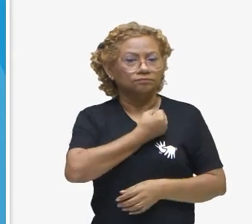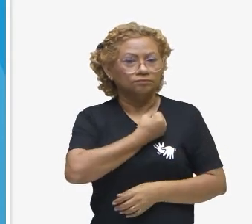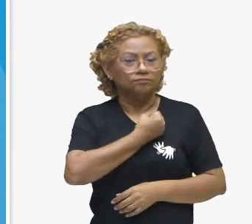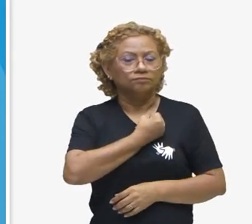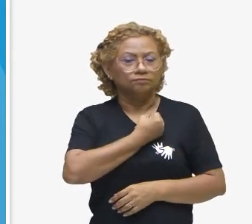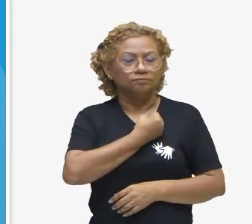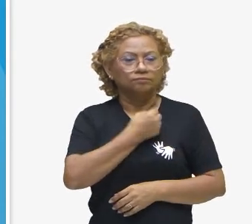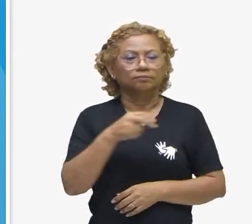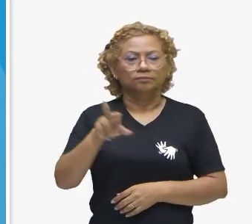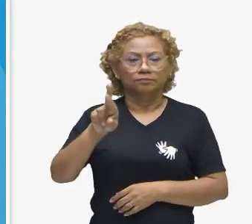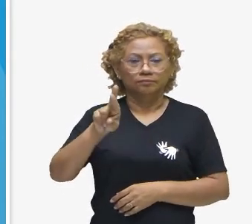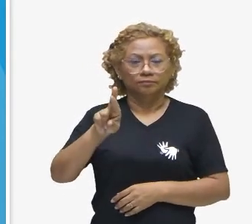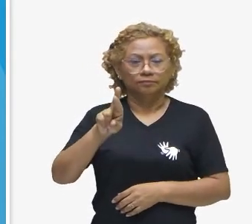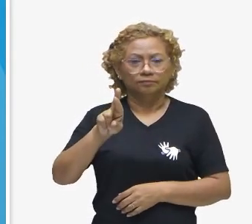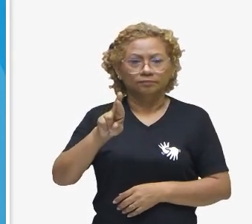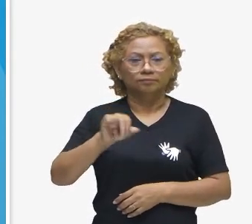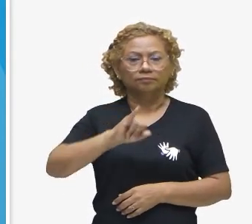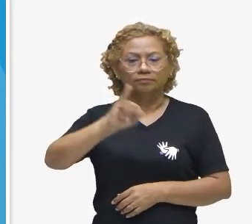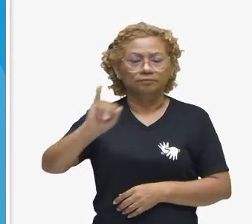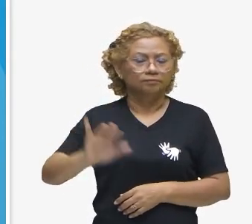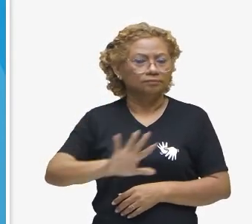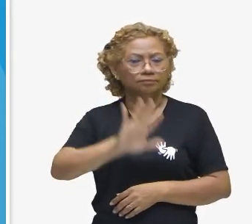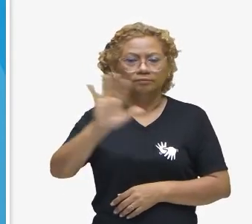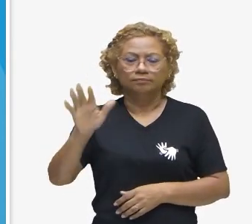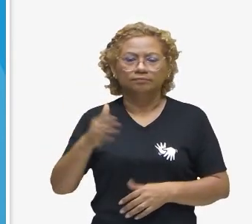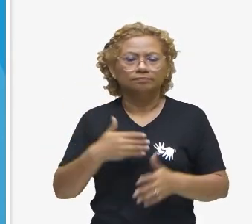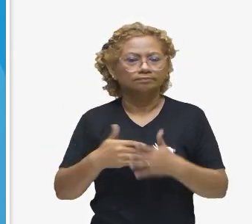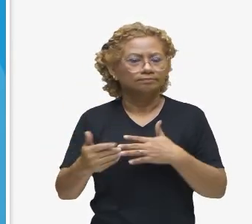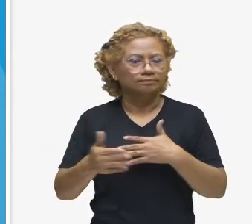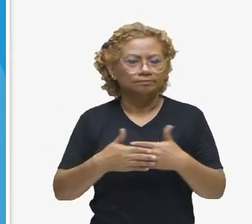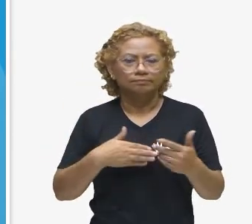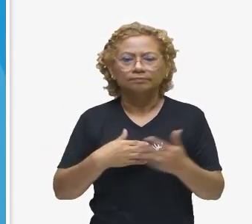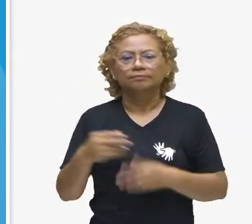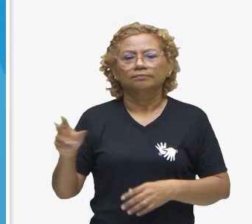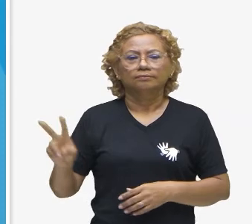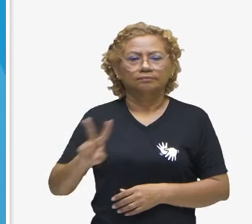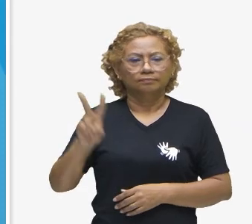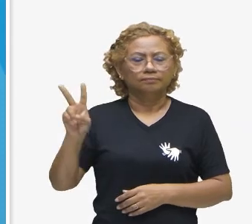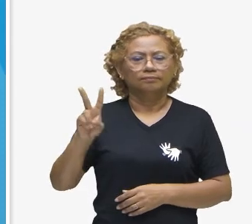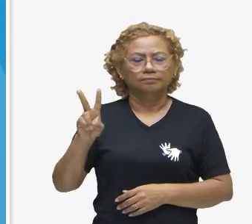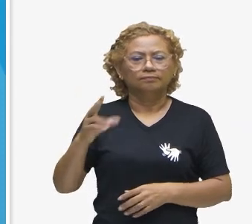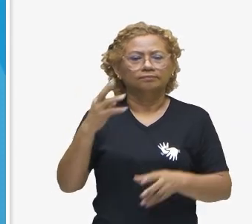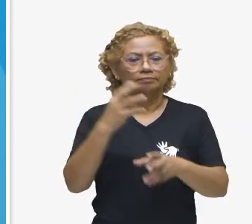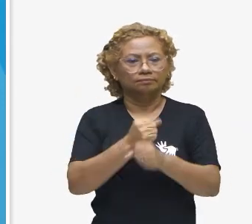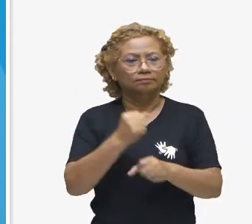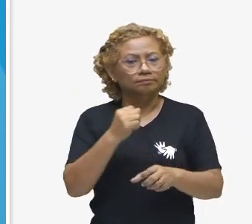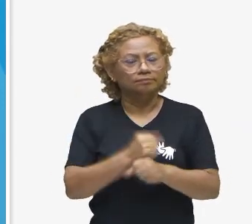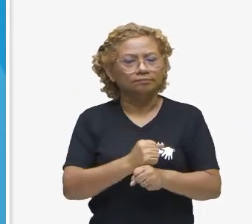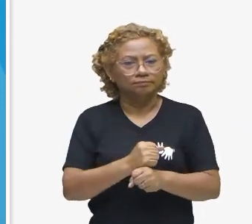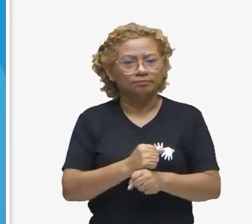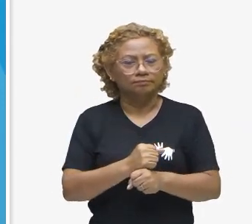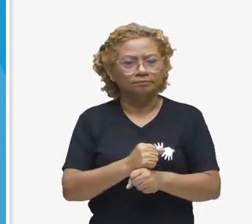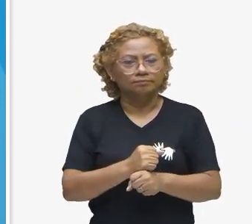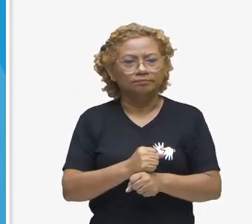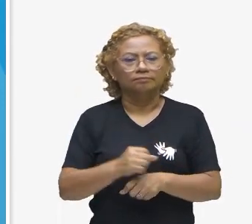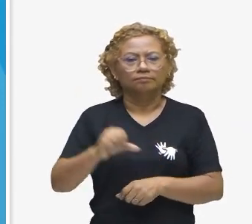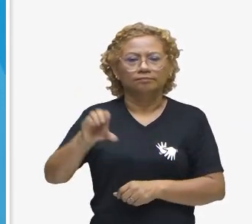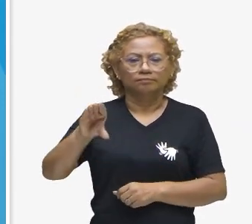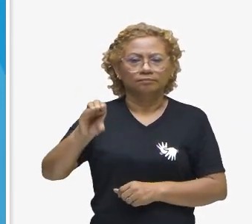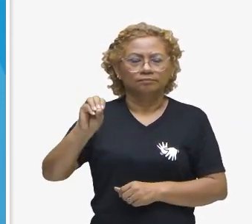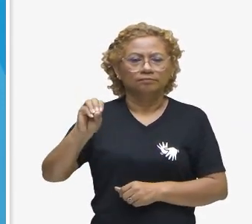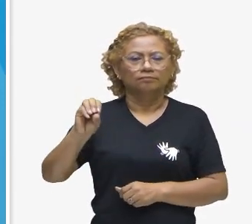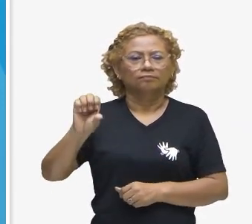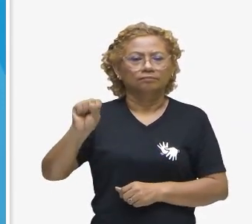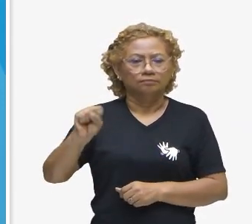pode atribuir qualquer valor de ângulo para calcular o cosseno e ter o gráfico da função cosseno.